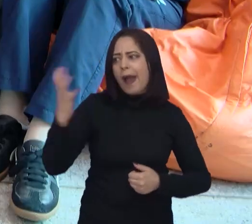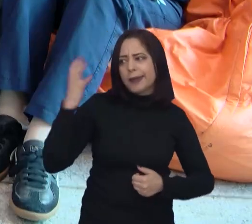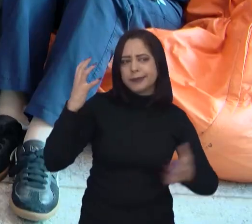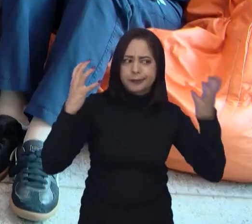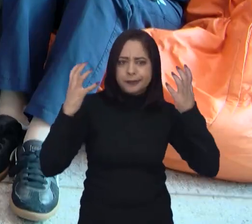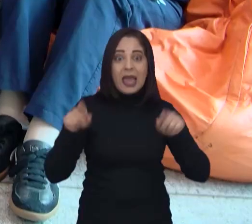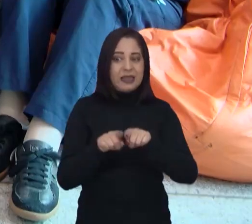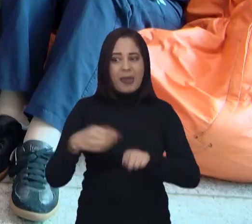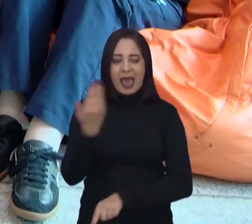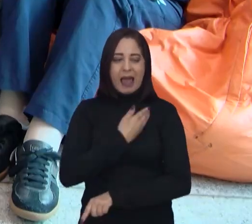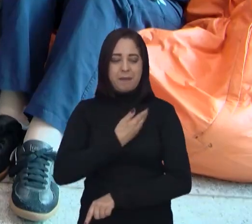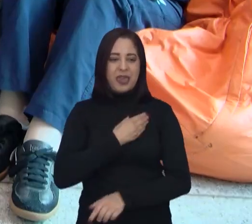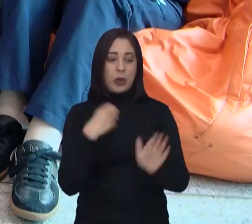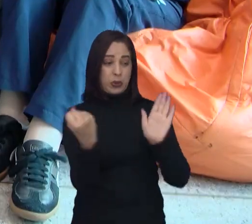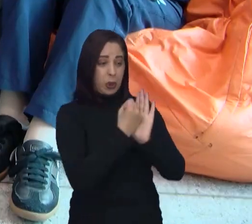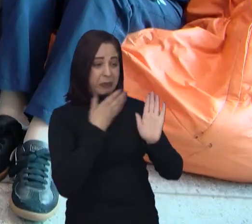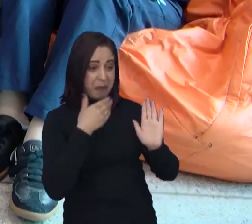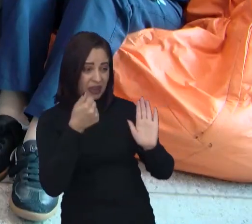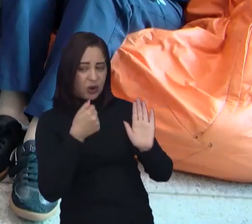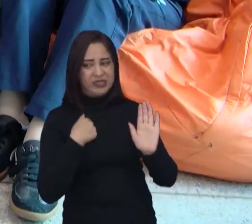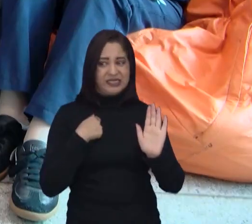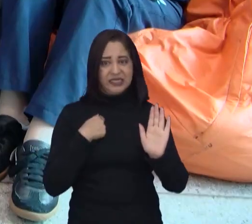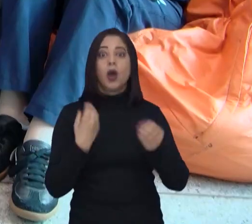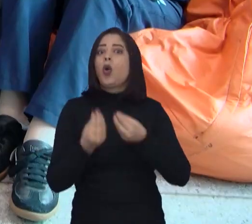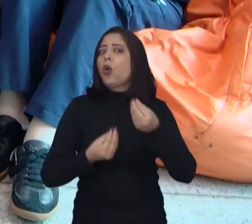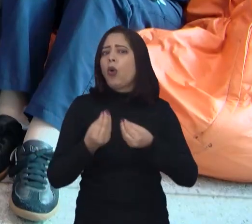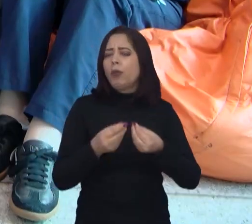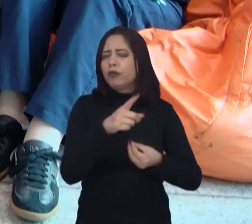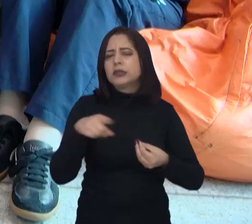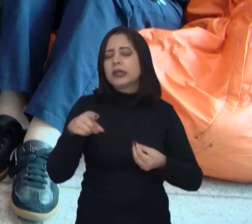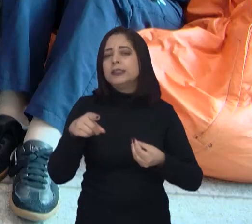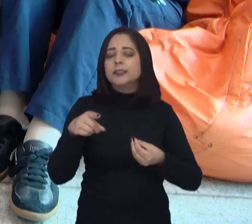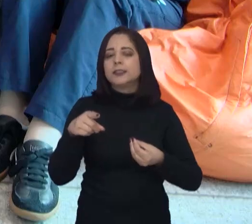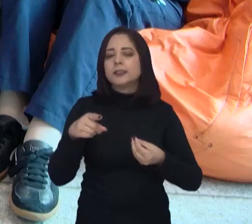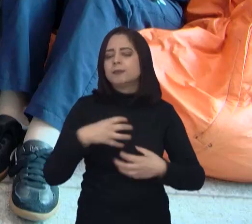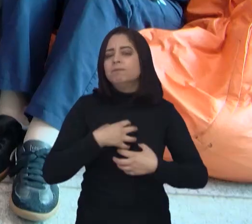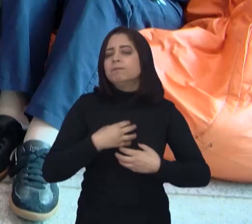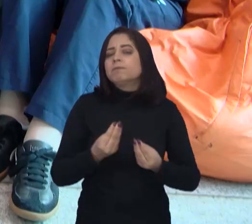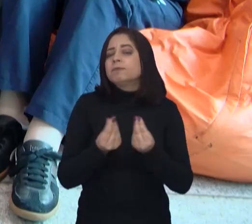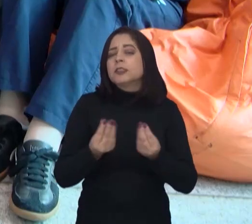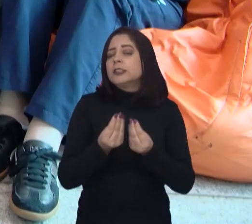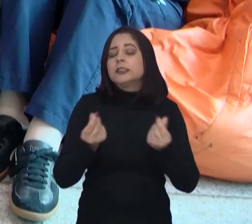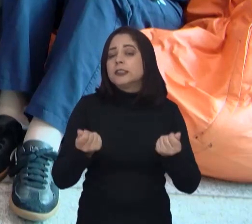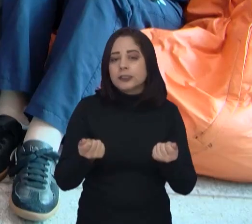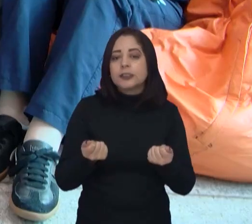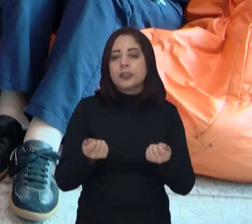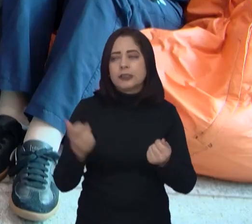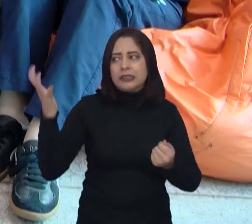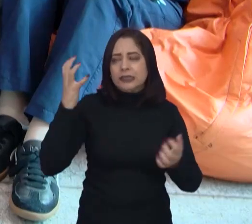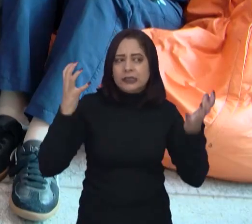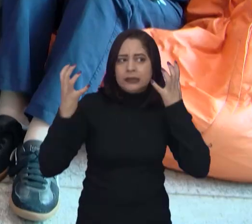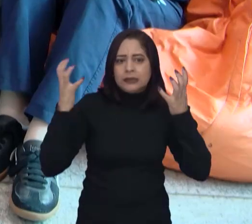de amigos, um amigo que tira uma nota maior, né? Então, como é que é, assim, essa rotina escolar para vocês? Como é que vocês cuidam nessa questão da pressão